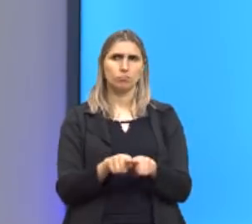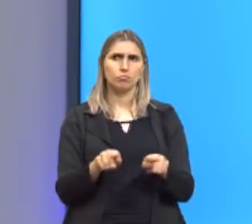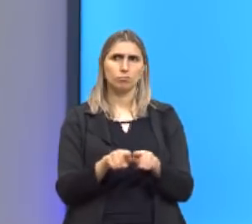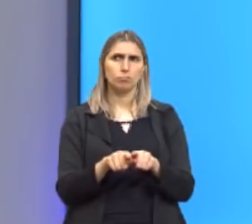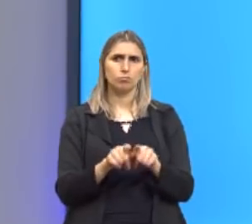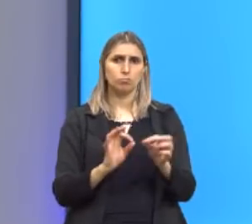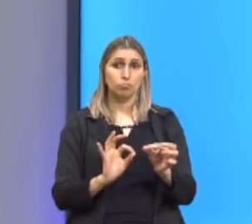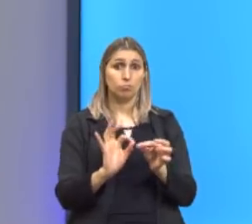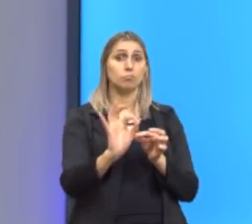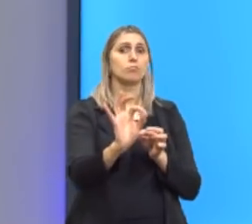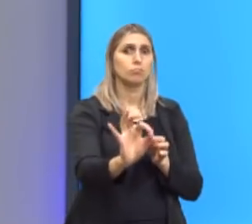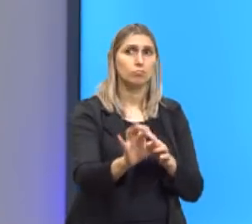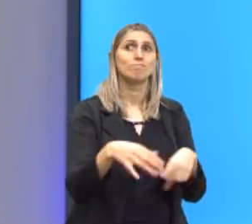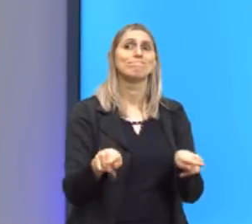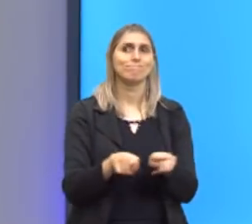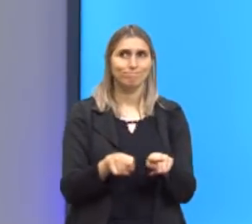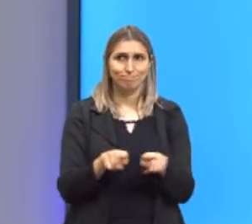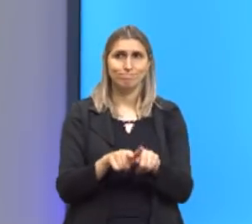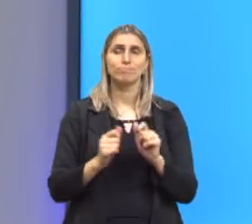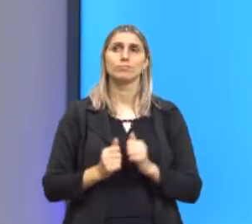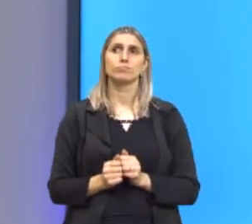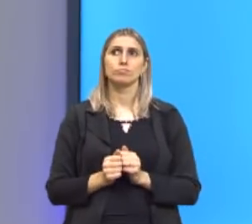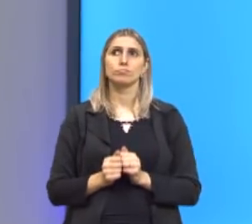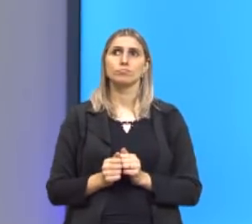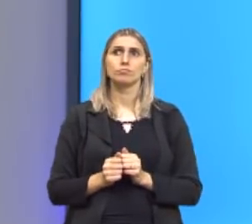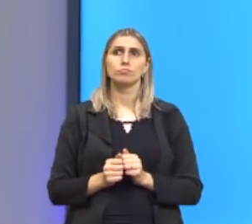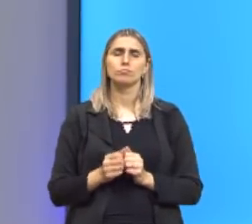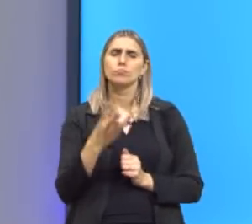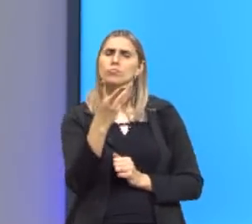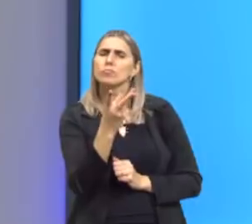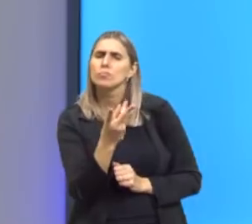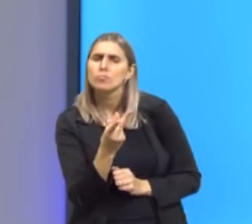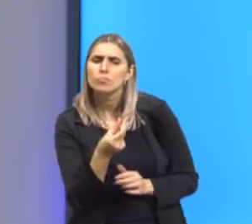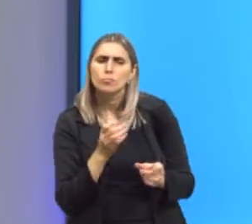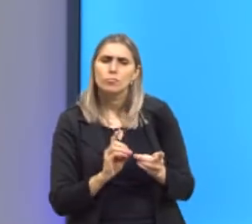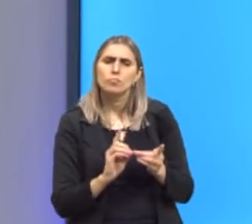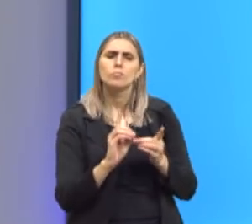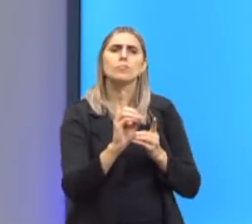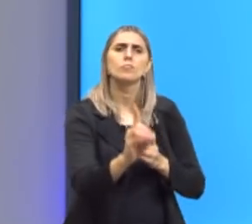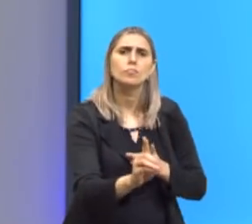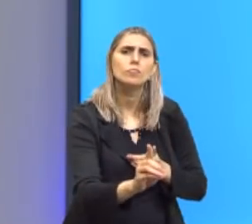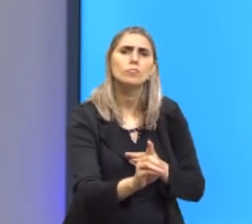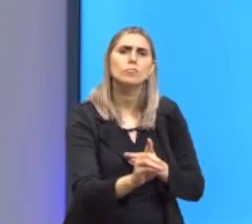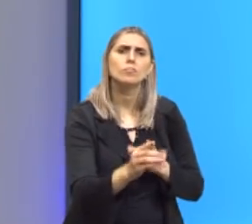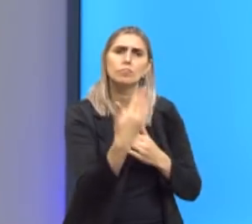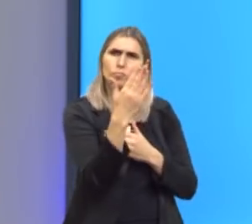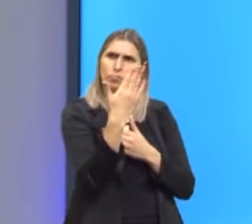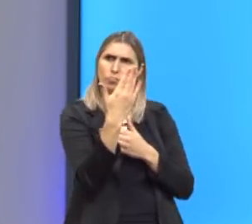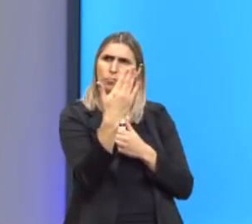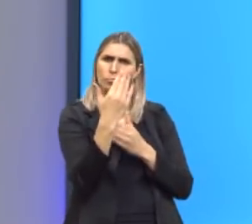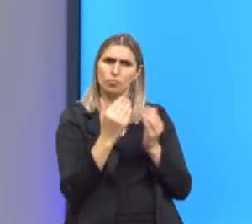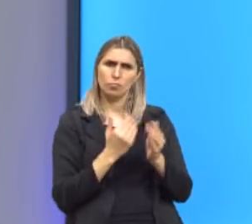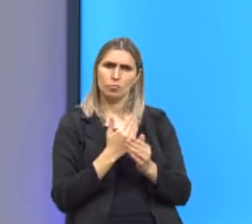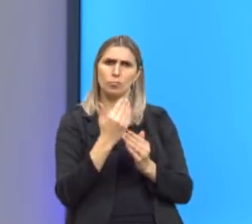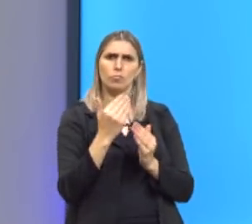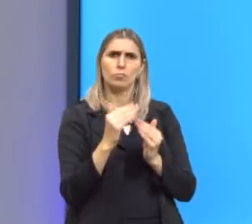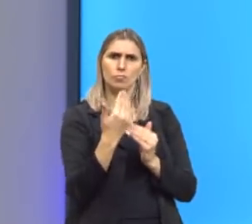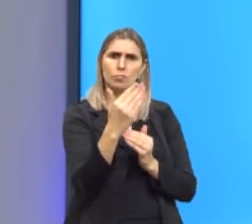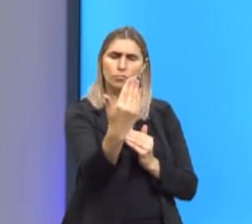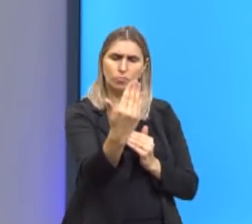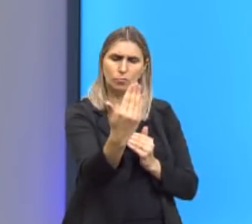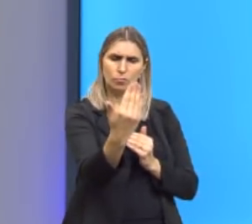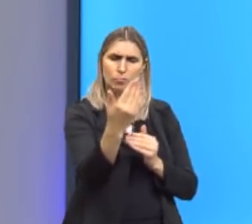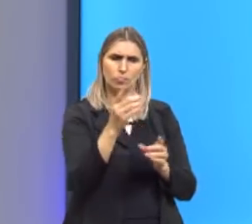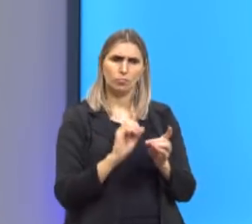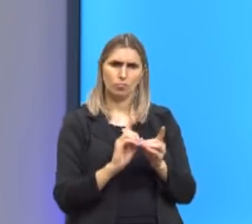se desloca, certo? Então, quanto se desloca essa imagem? Se o espelho saiu com uma velocidade